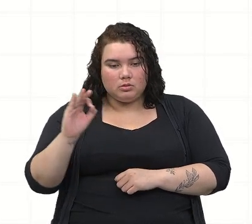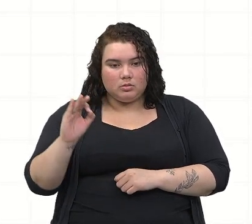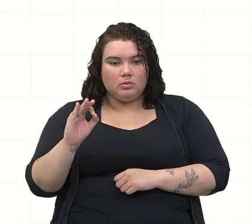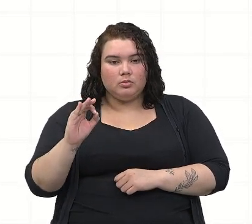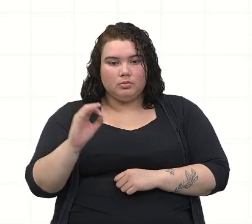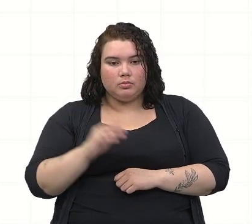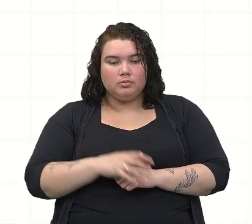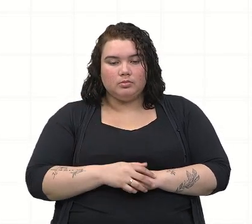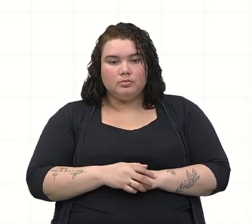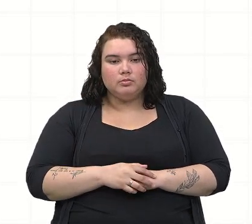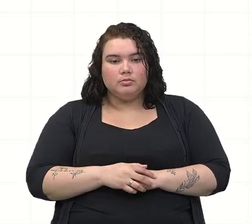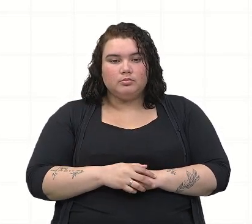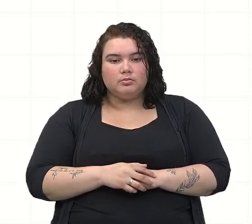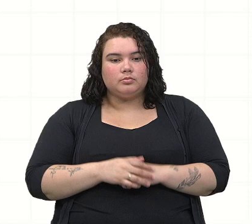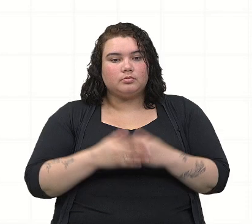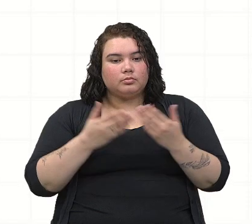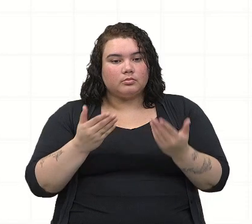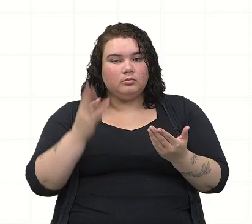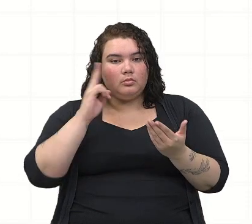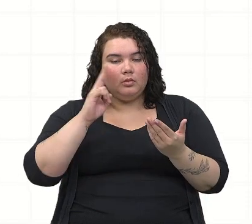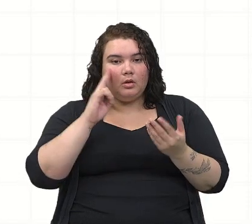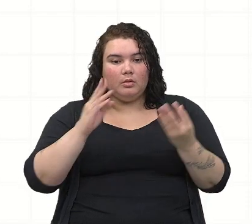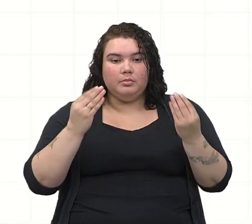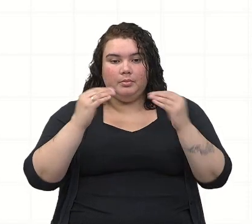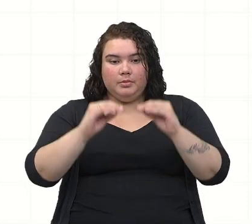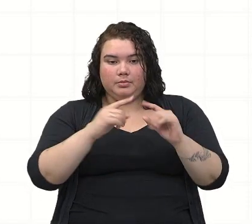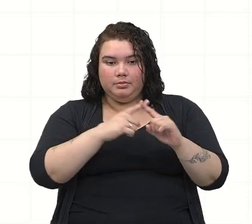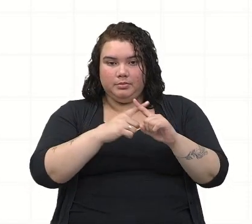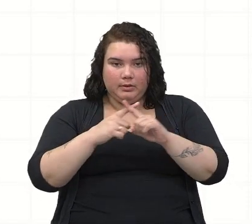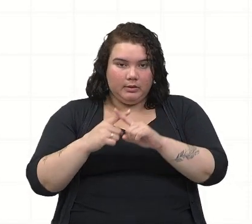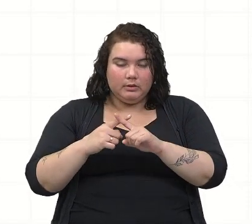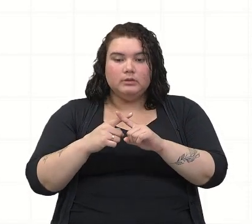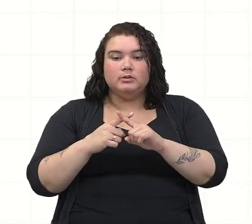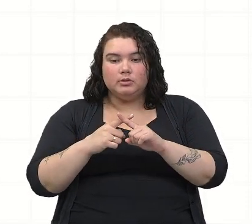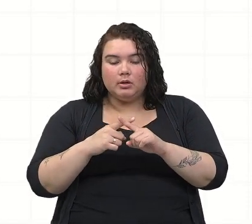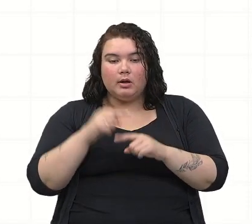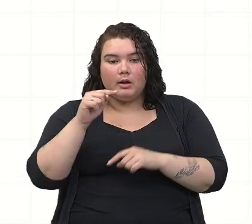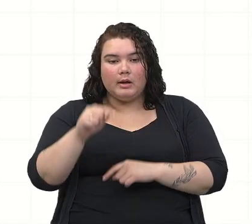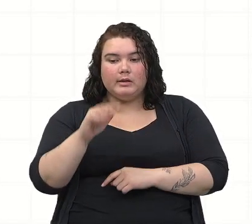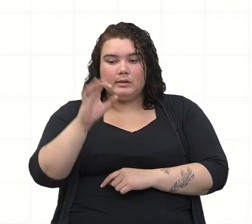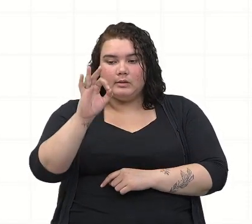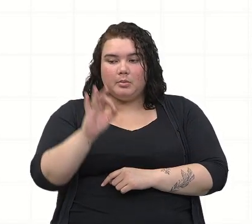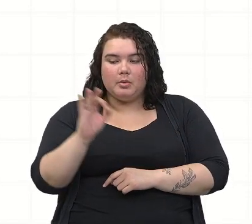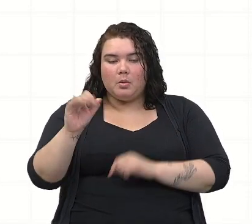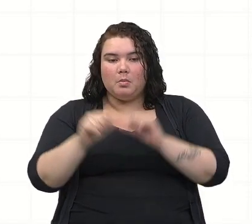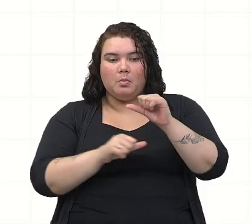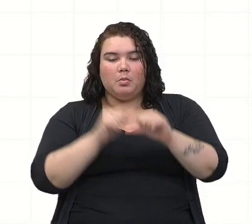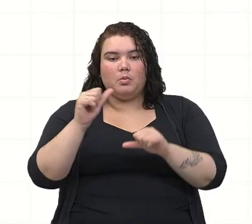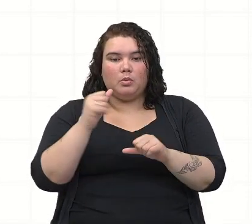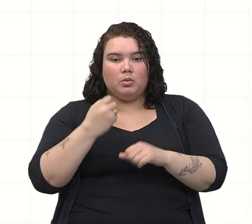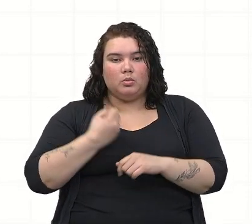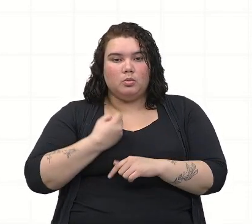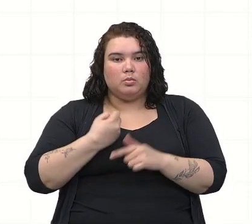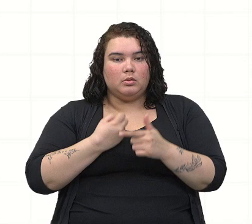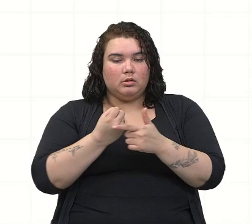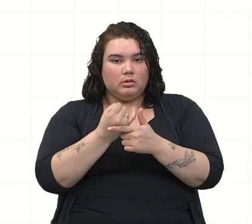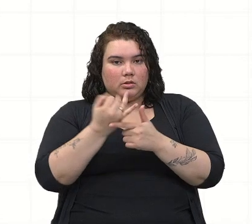10%. E aí, lembrando que na hora de multiplicar, né, essa taxa vai ser transformada.